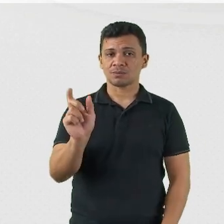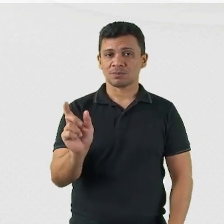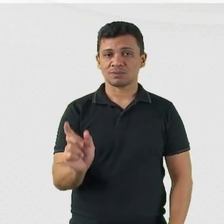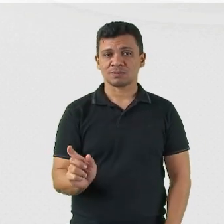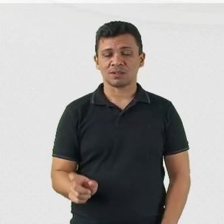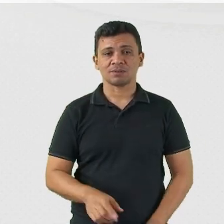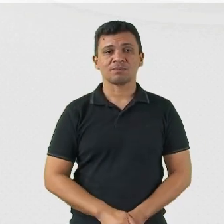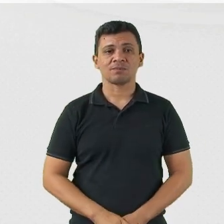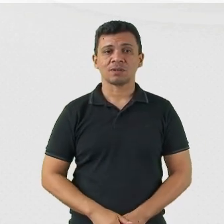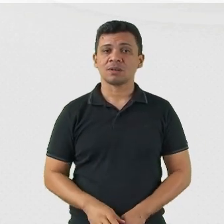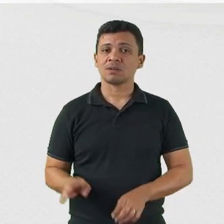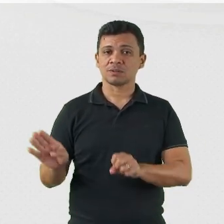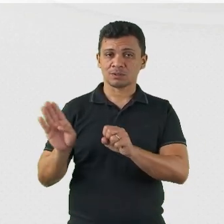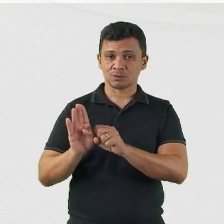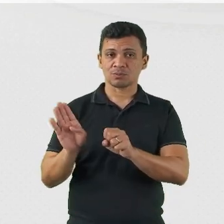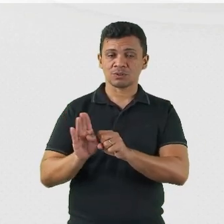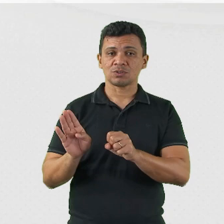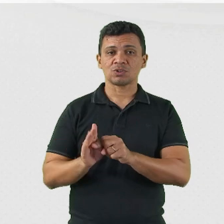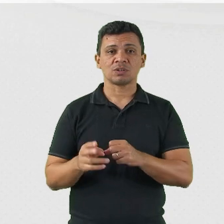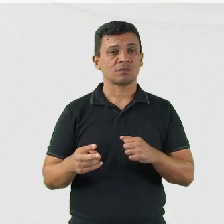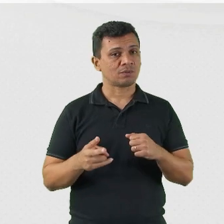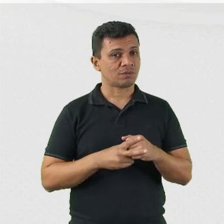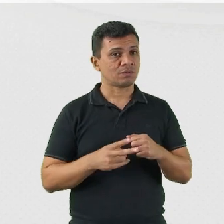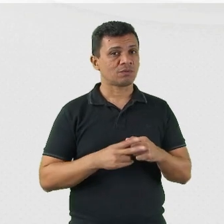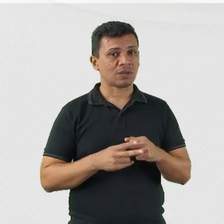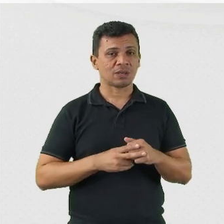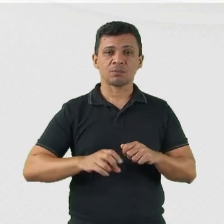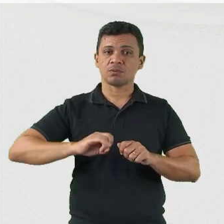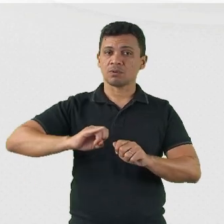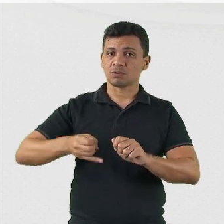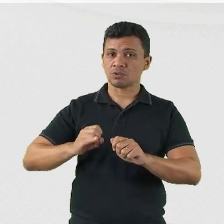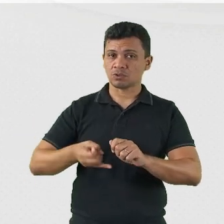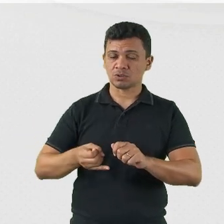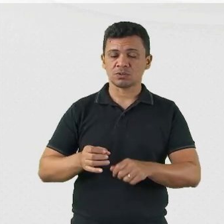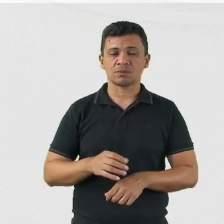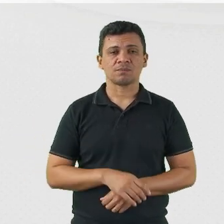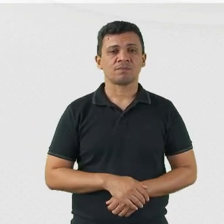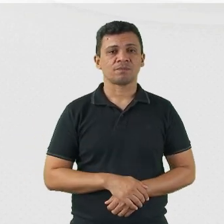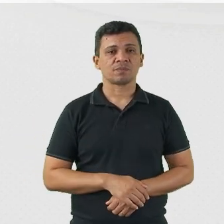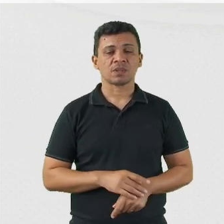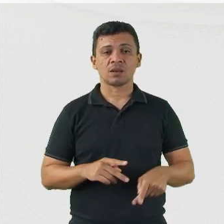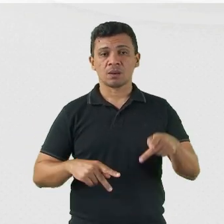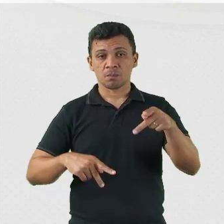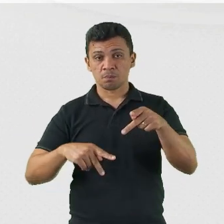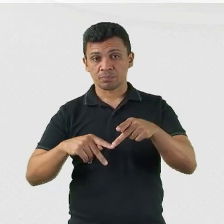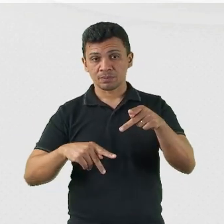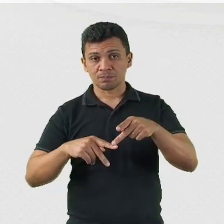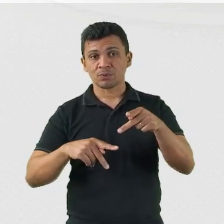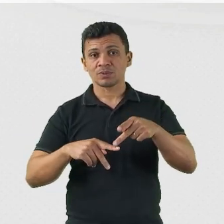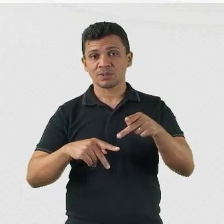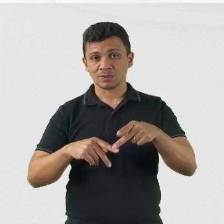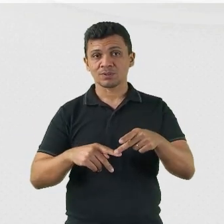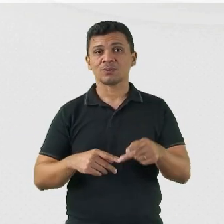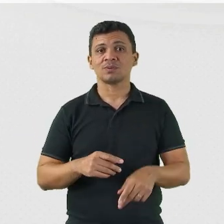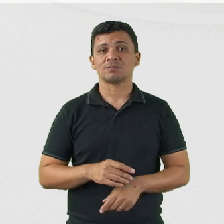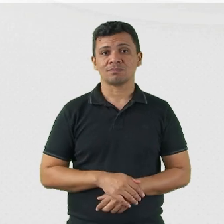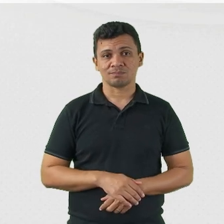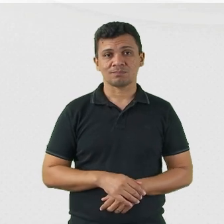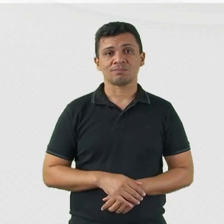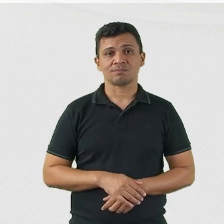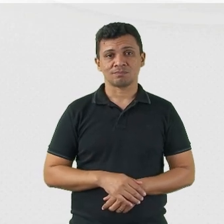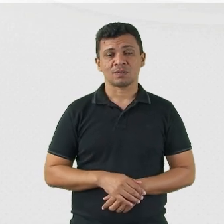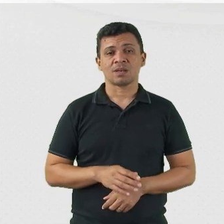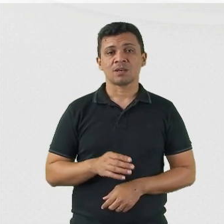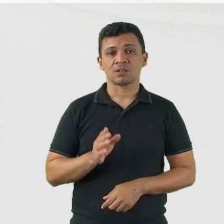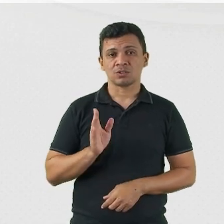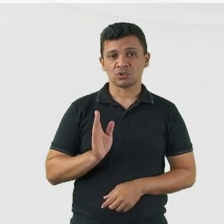entra substantivo, verbos, adjetivos, prepositions, de novo, nós já falamos de